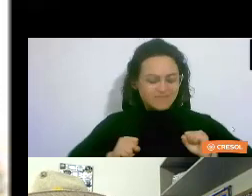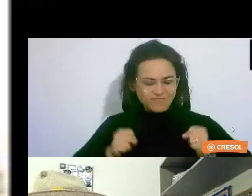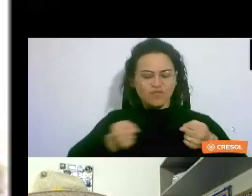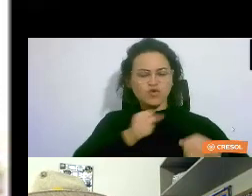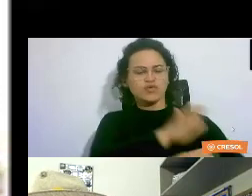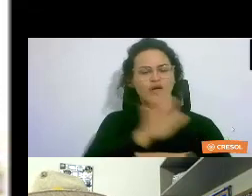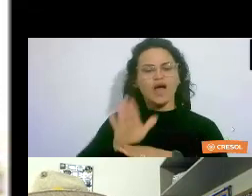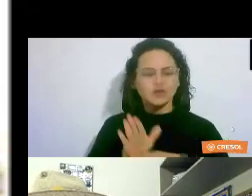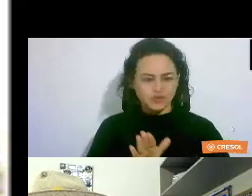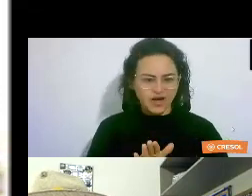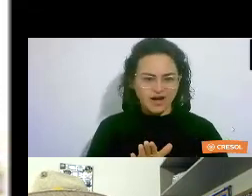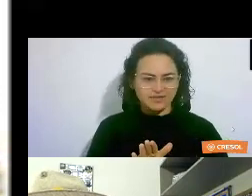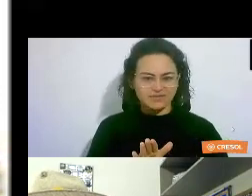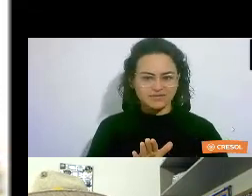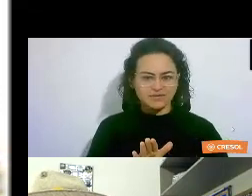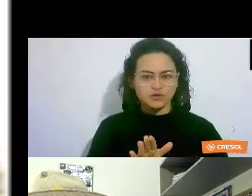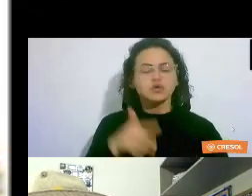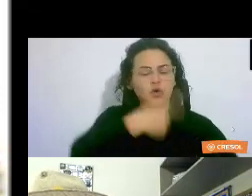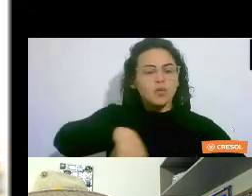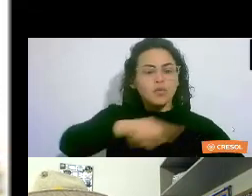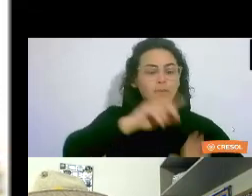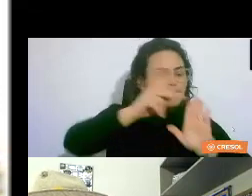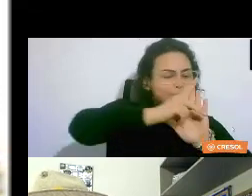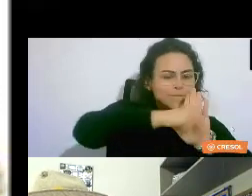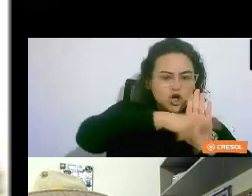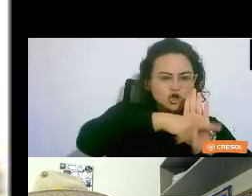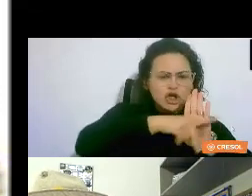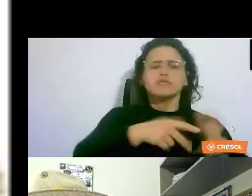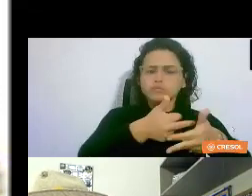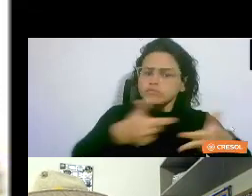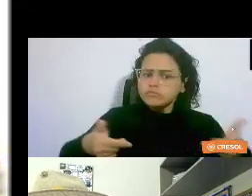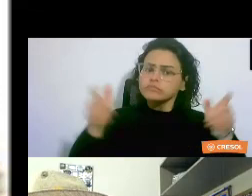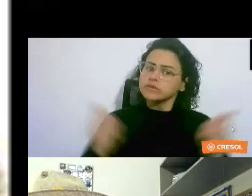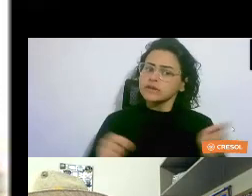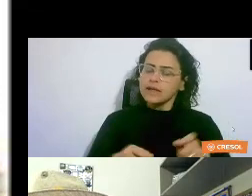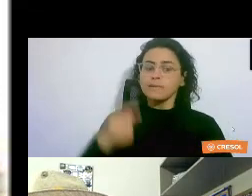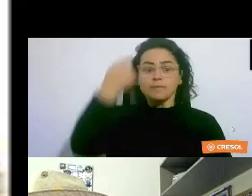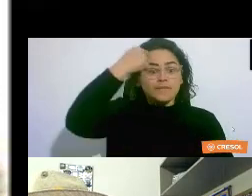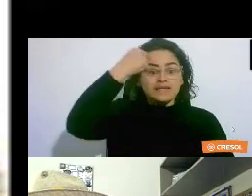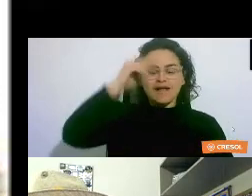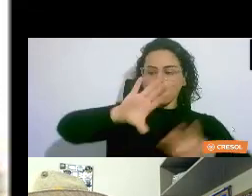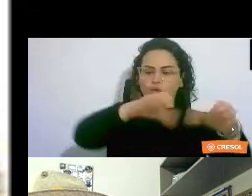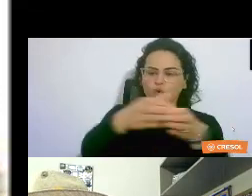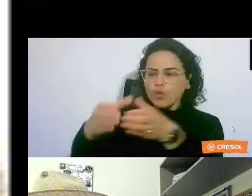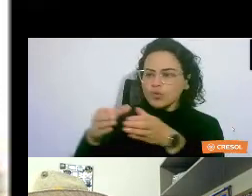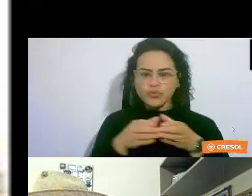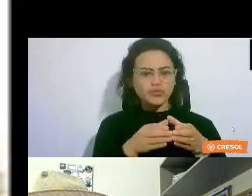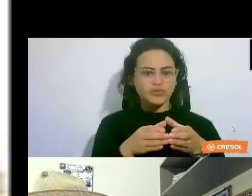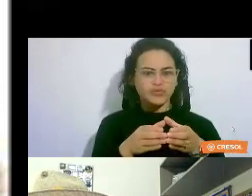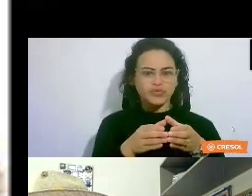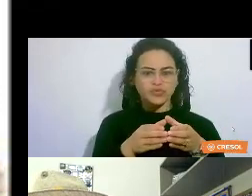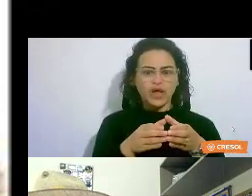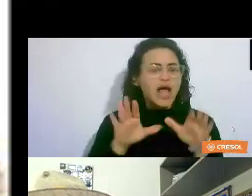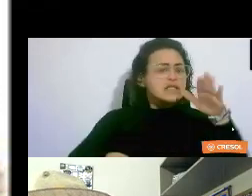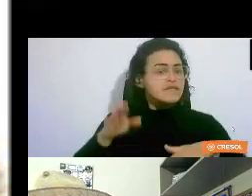nós podemos e devemos fazer projetos que levem as nossas comunidades, e mesmo comunidades longe